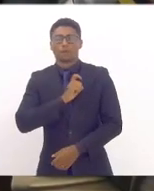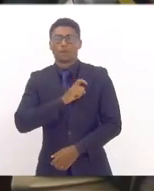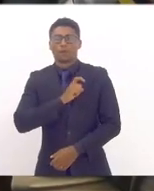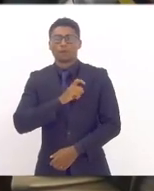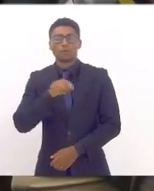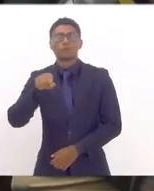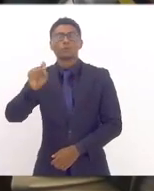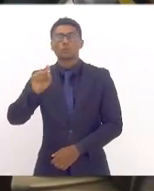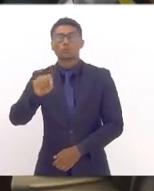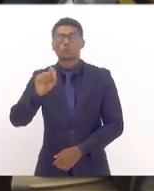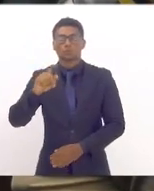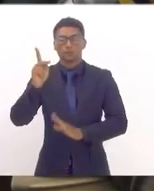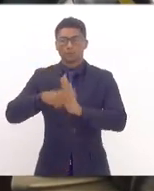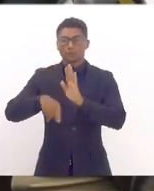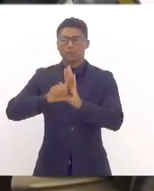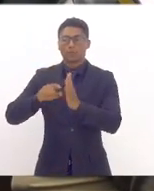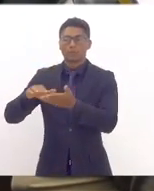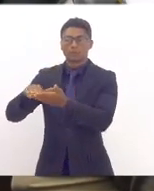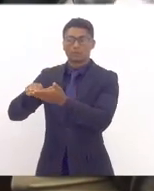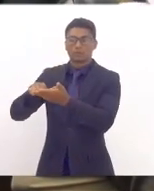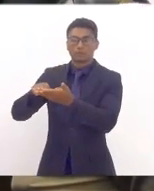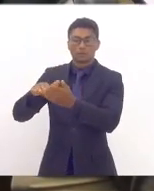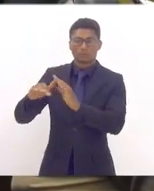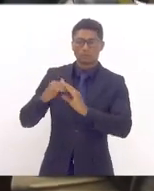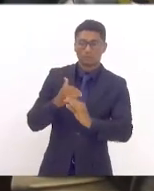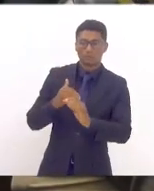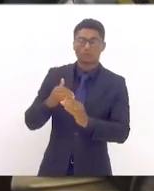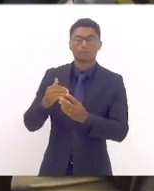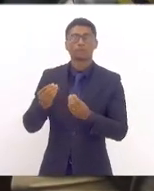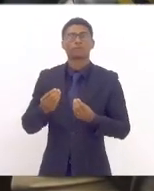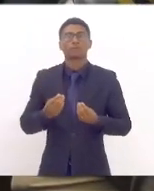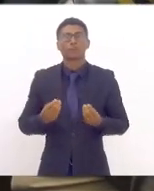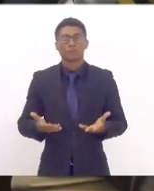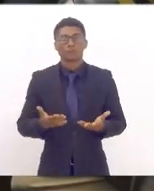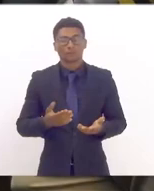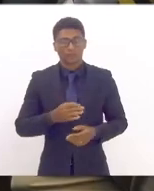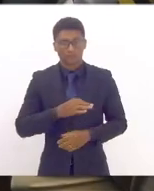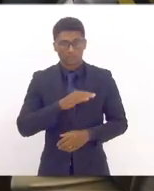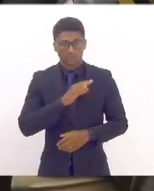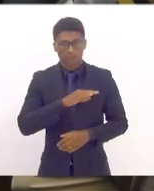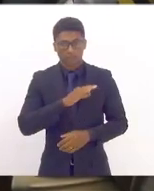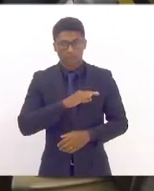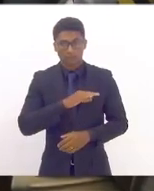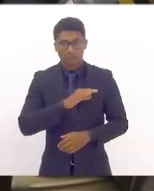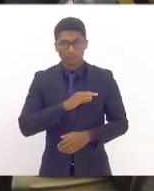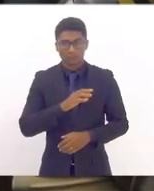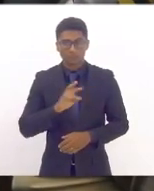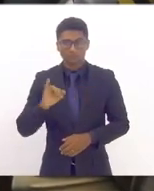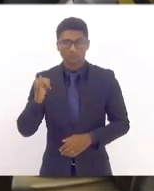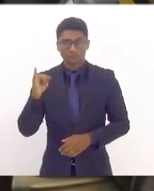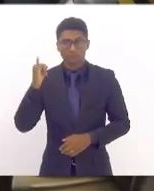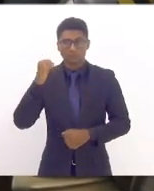encaminha projeto de lei para fazer a reposição salarial da inflação de 22